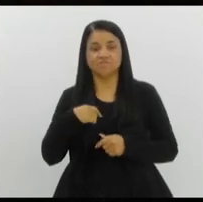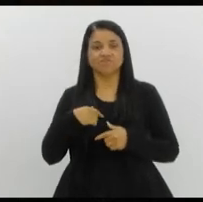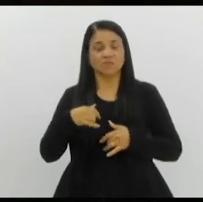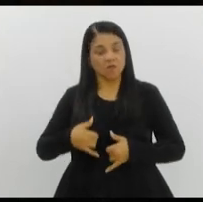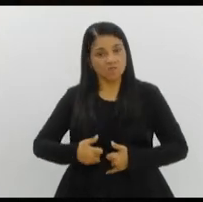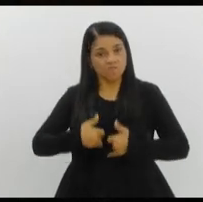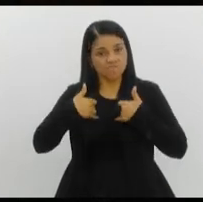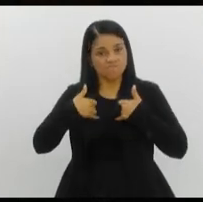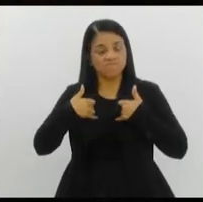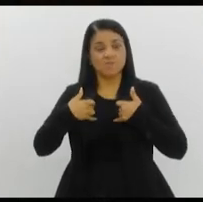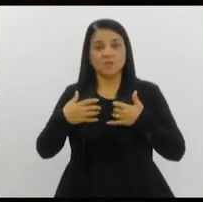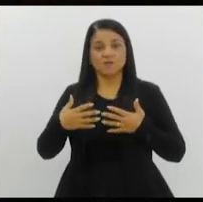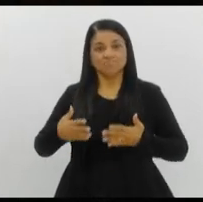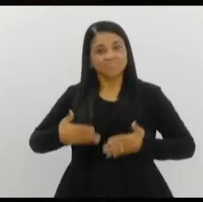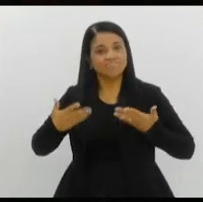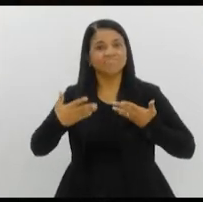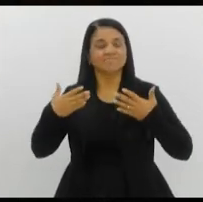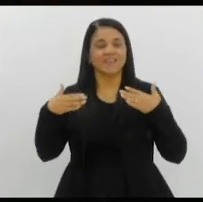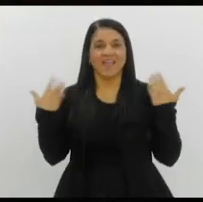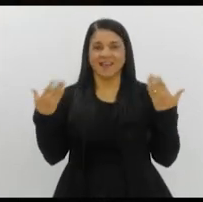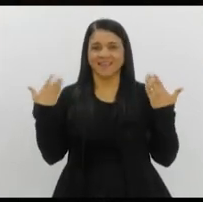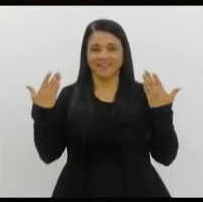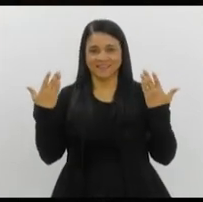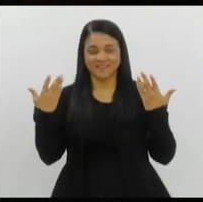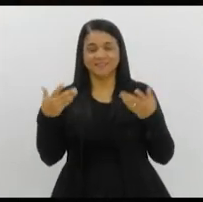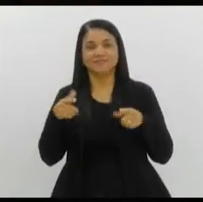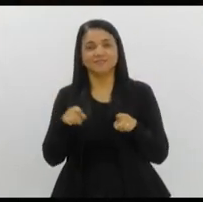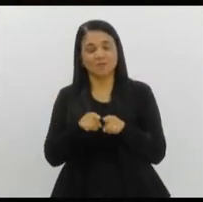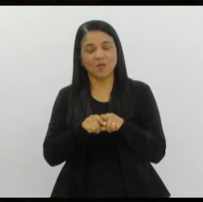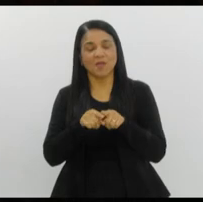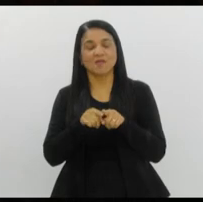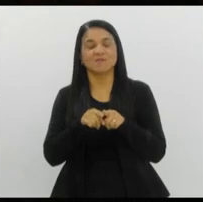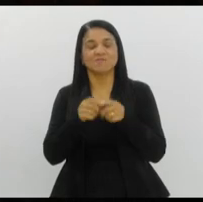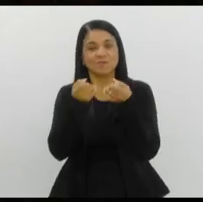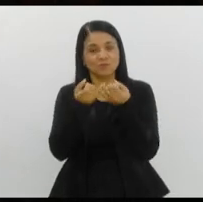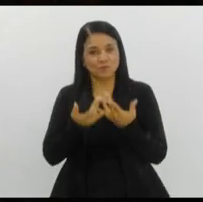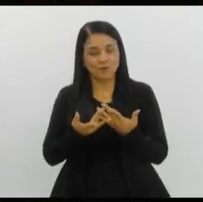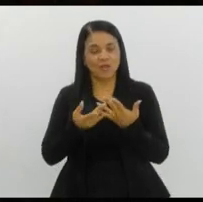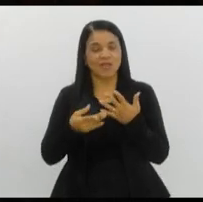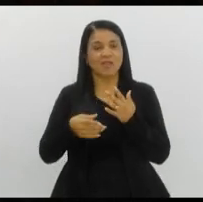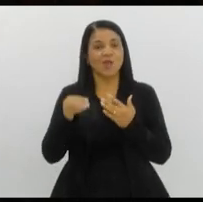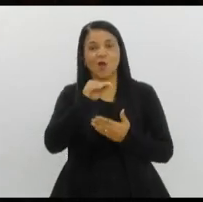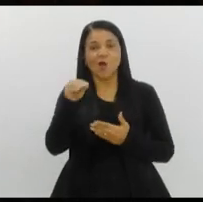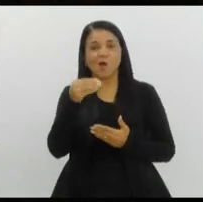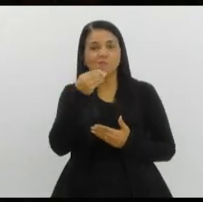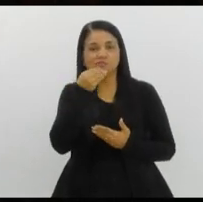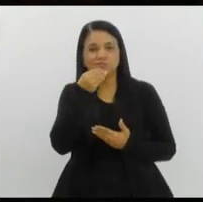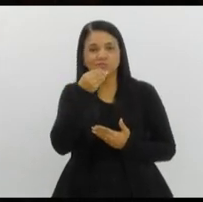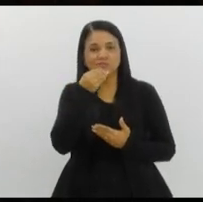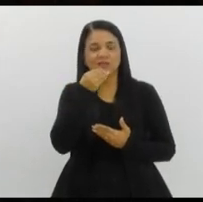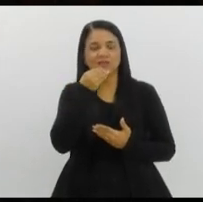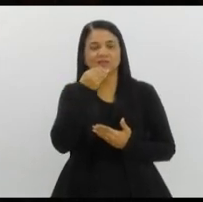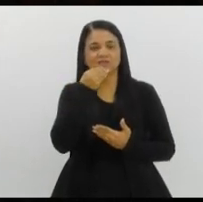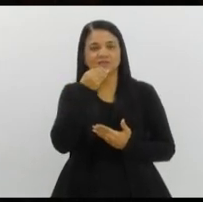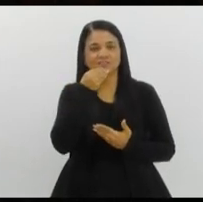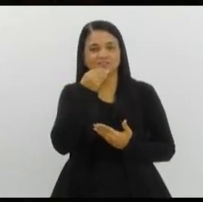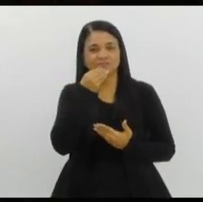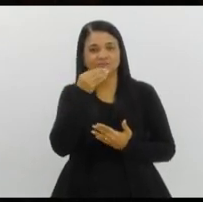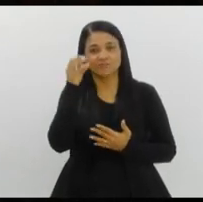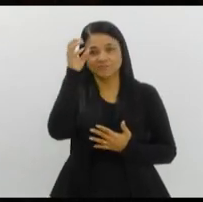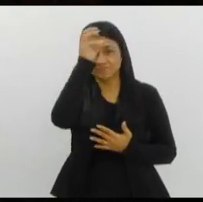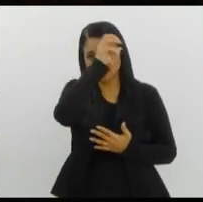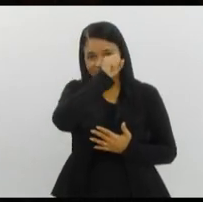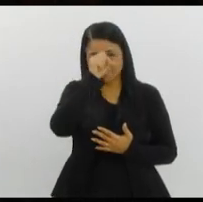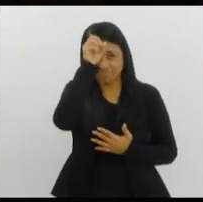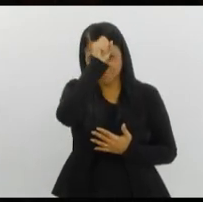com alegria e também, como eu pontuei, uma oportunidade de reacender o